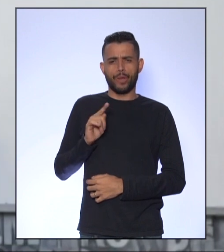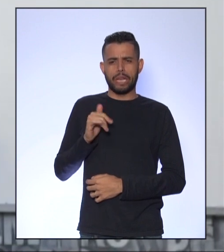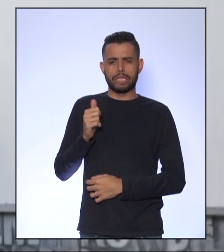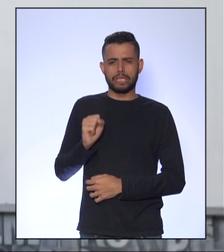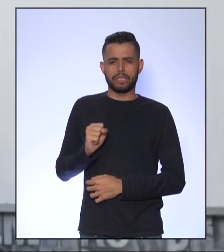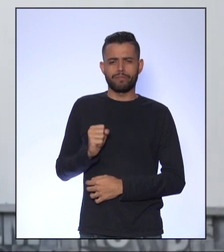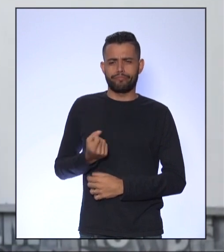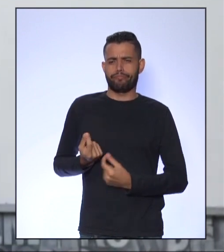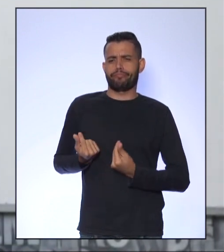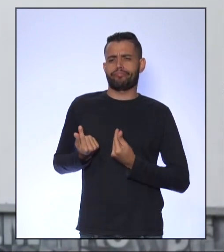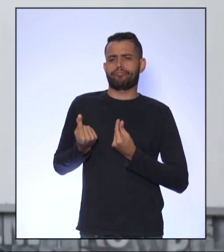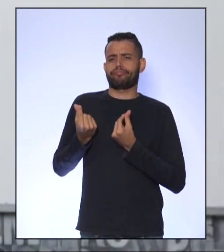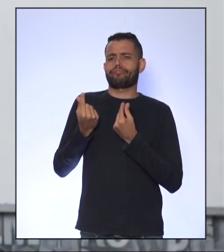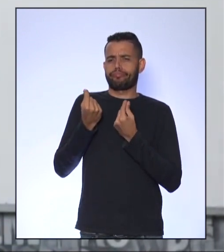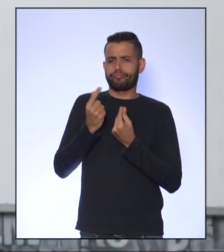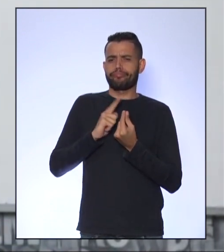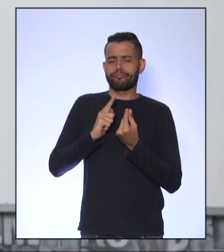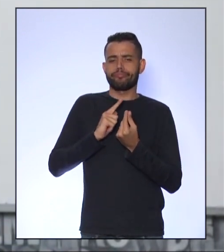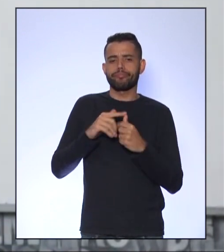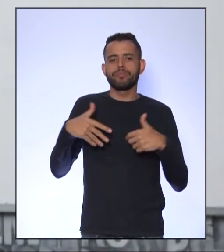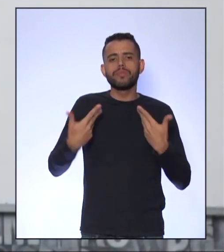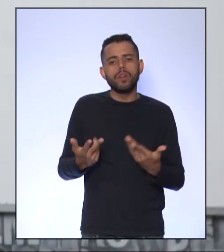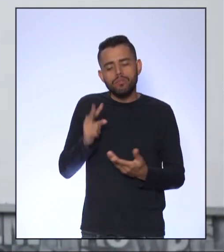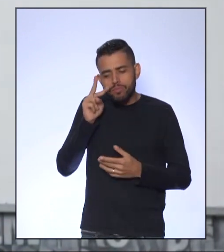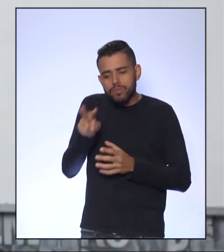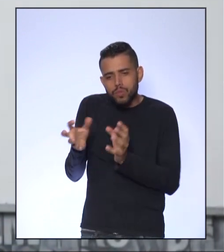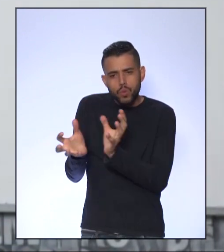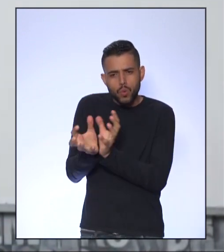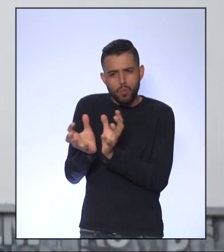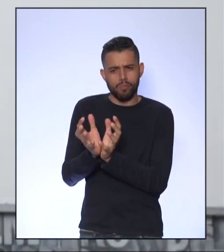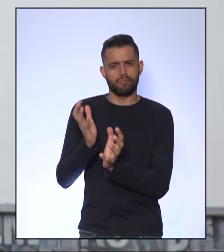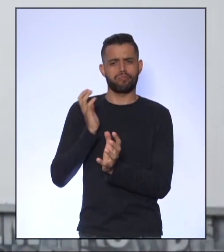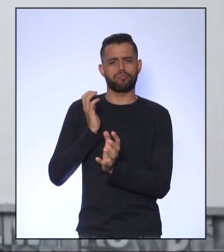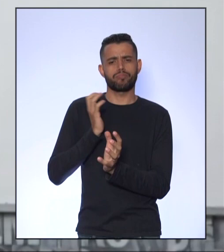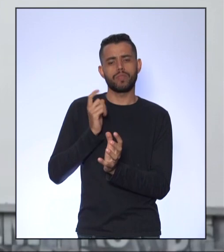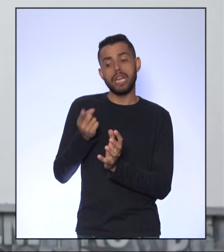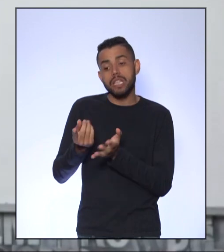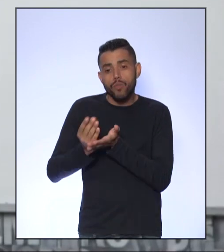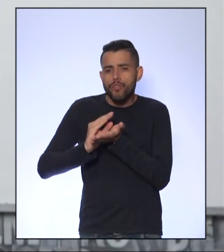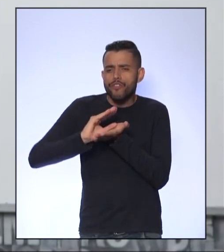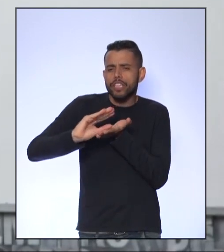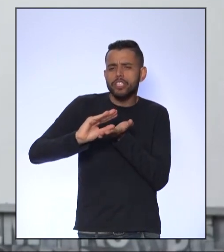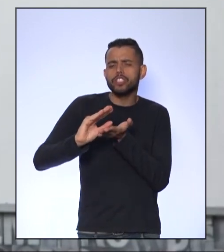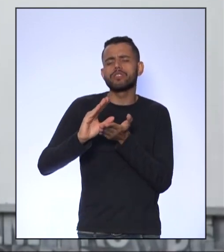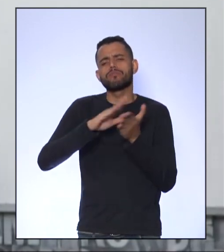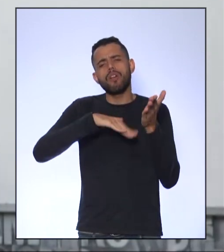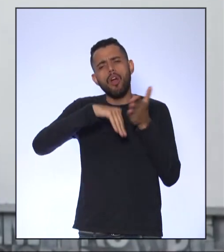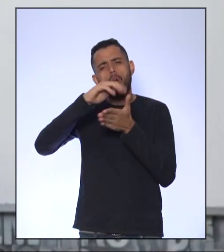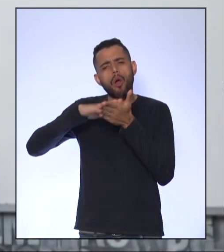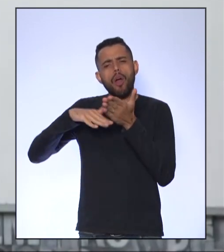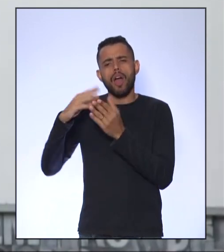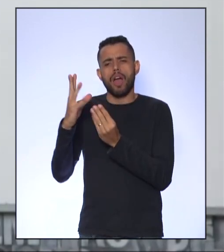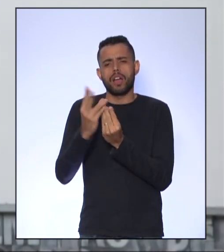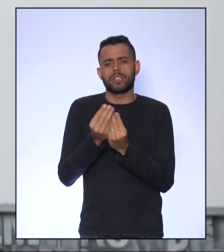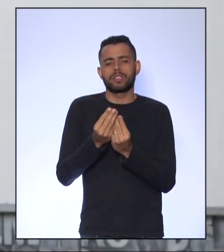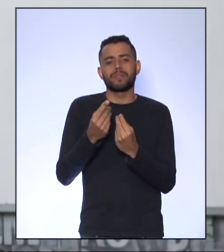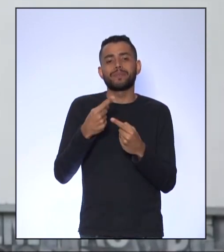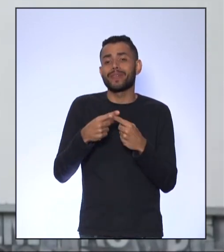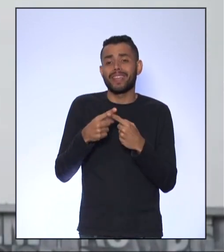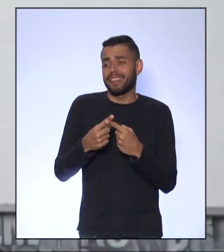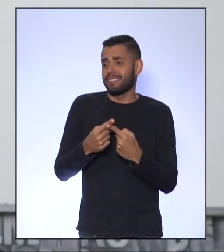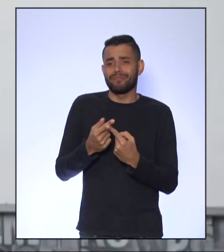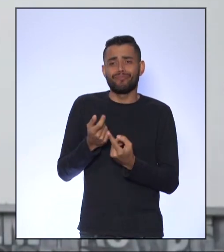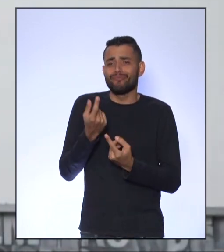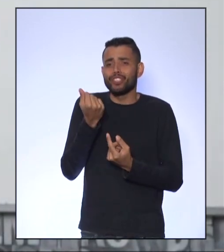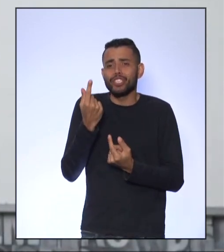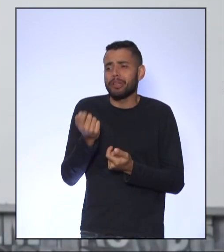enriquecida. Então, eu olho para os mecenas e eles vão investir em obras de artes, em especial porque já não tinham mais onde colocar